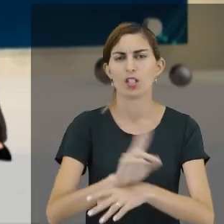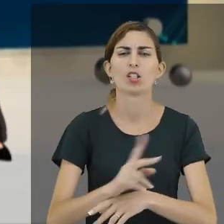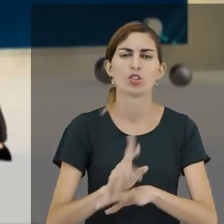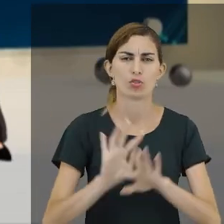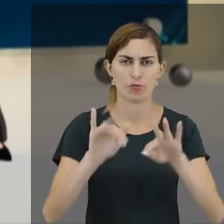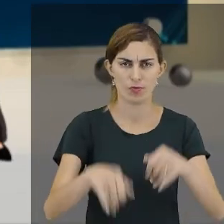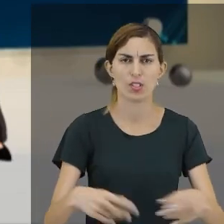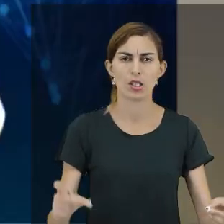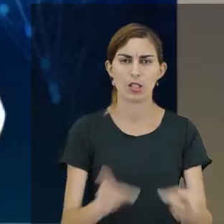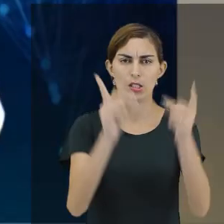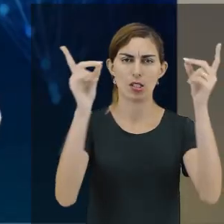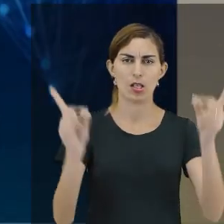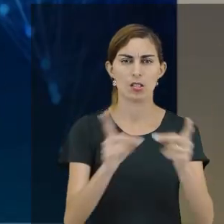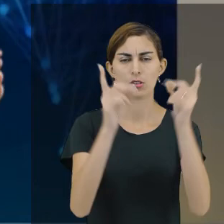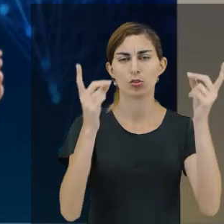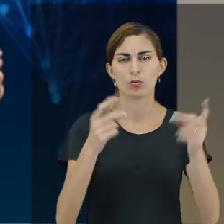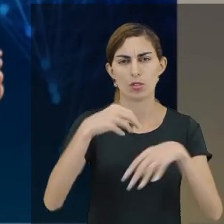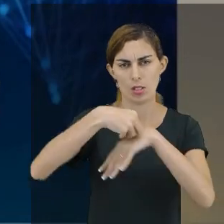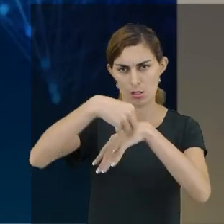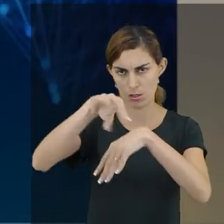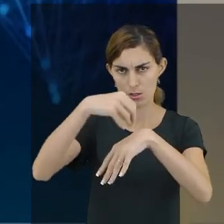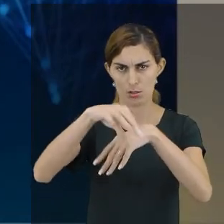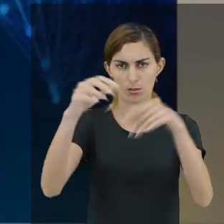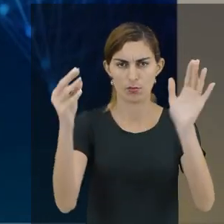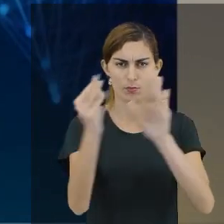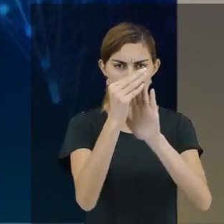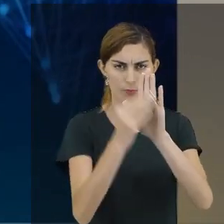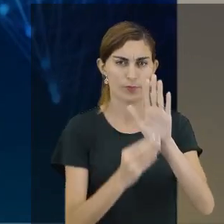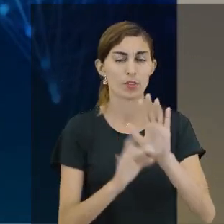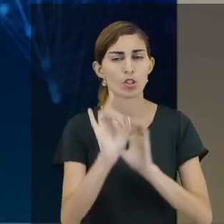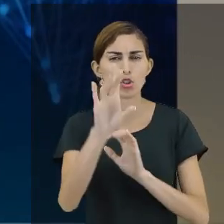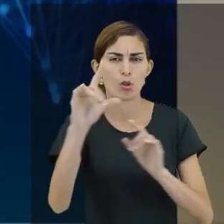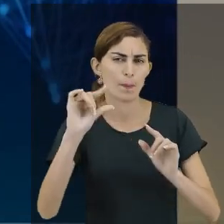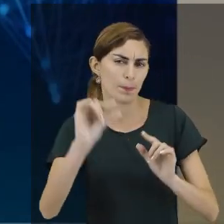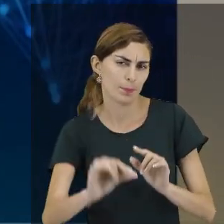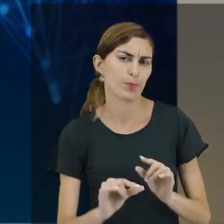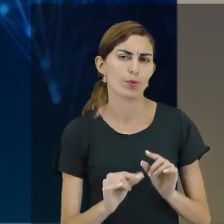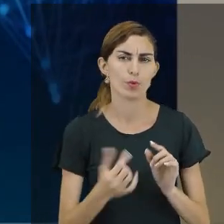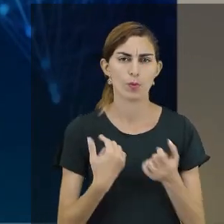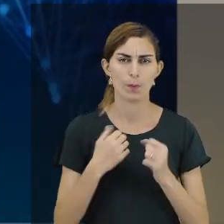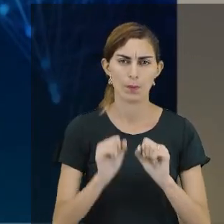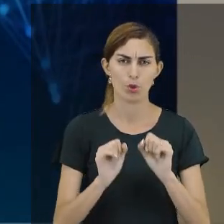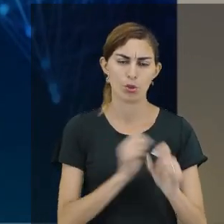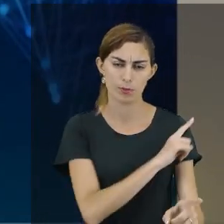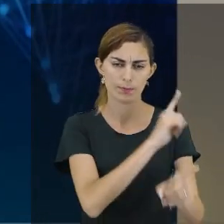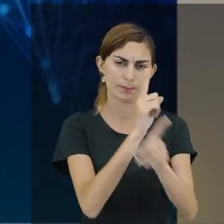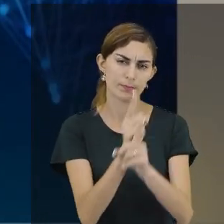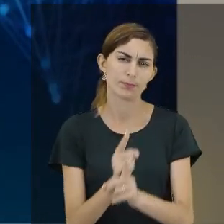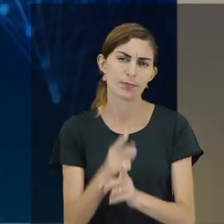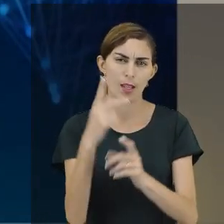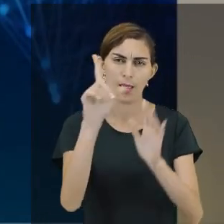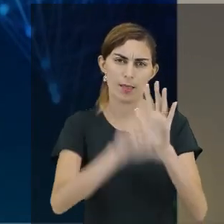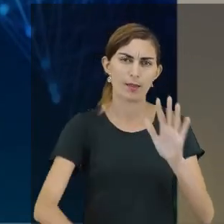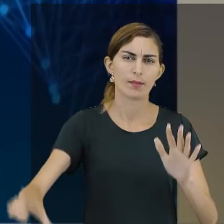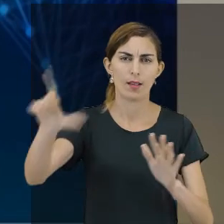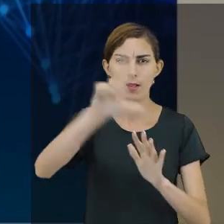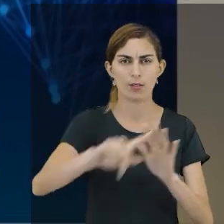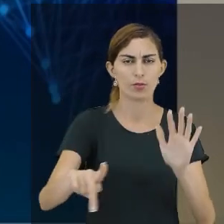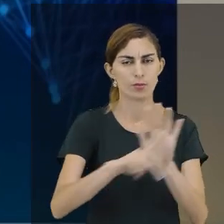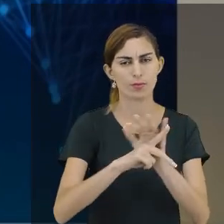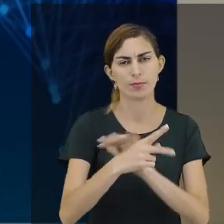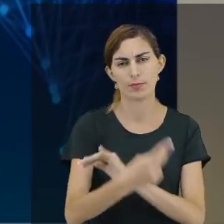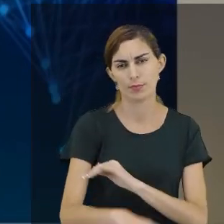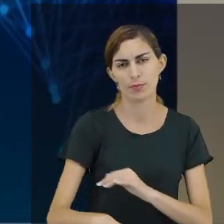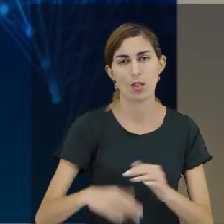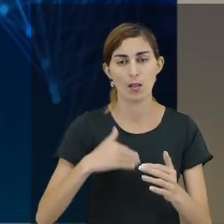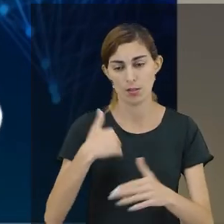para fins didáticos. As dicas que citamos aqui são apenas uma pequena parte do que pode ser encontrado na literatura